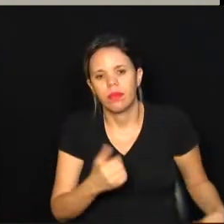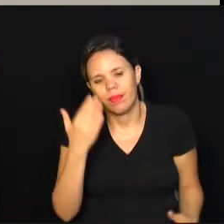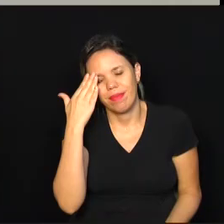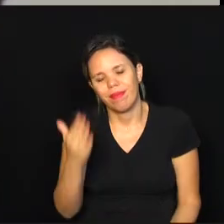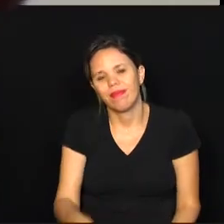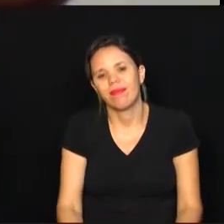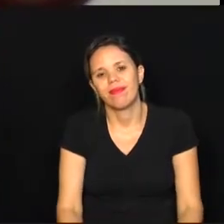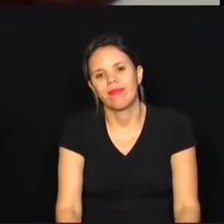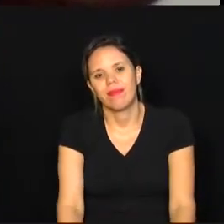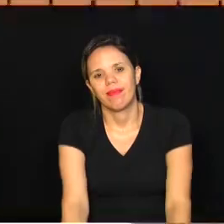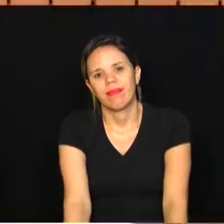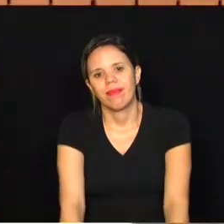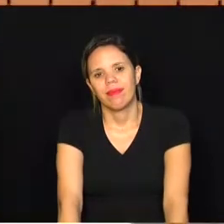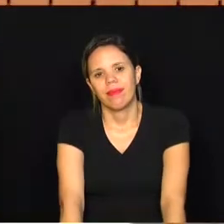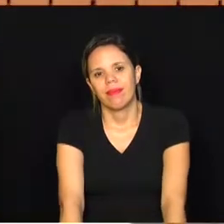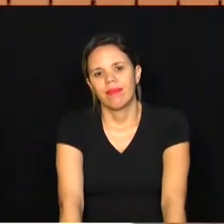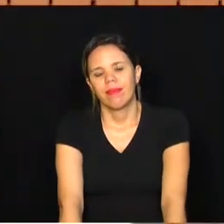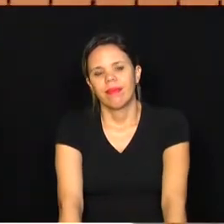Obrigada.